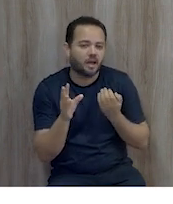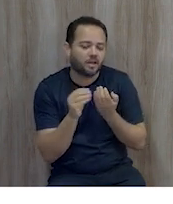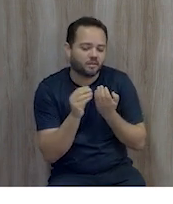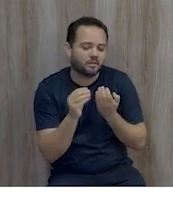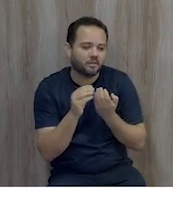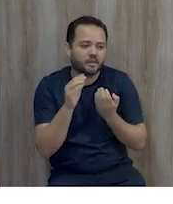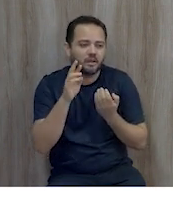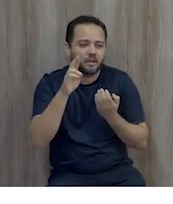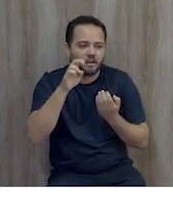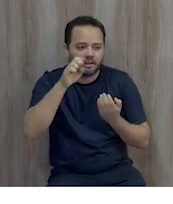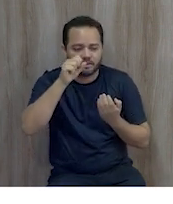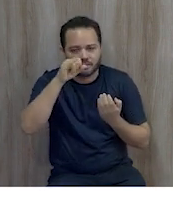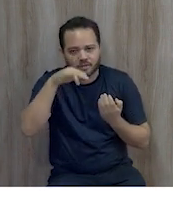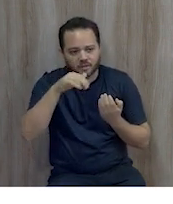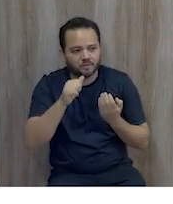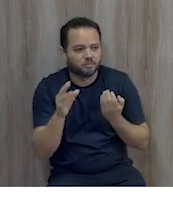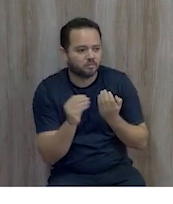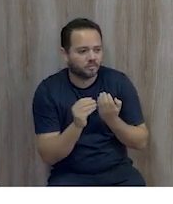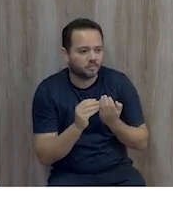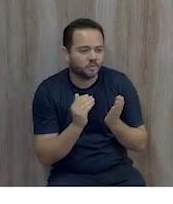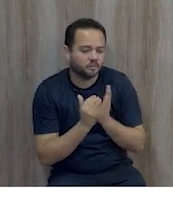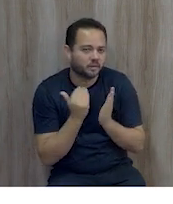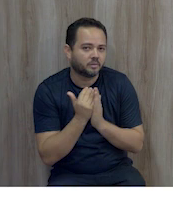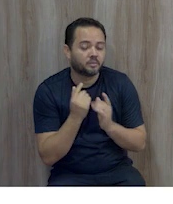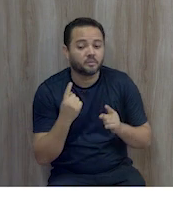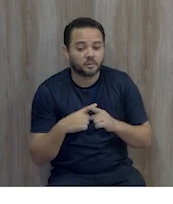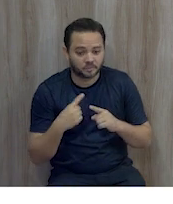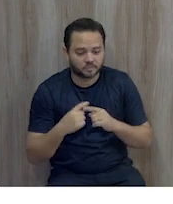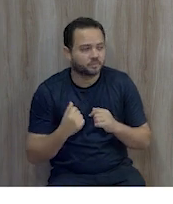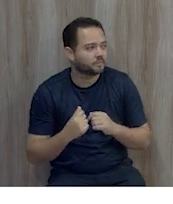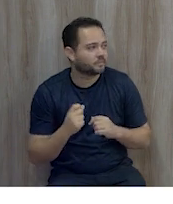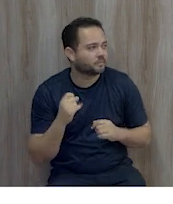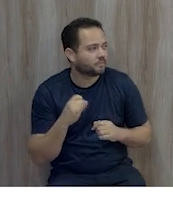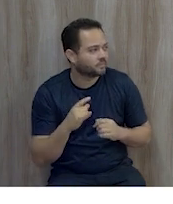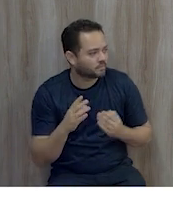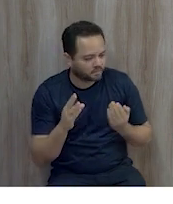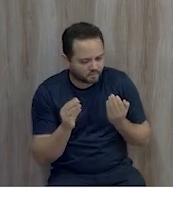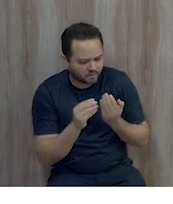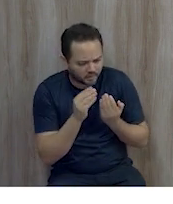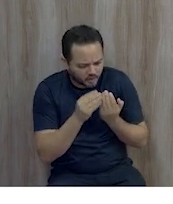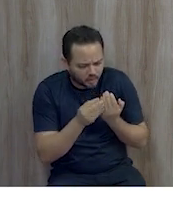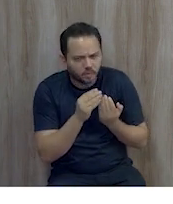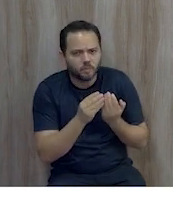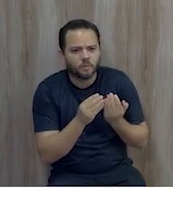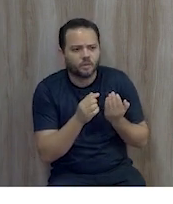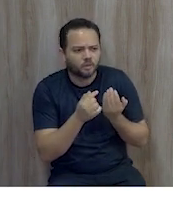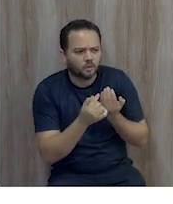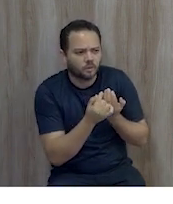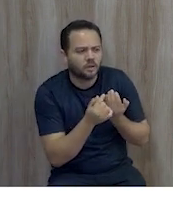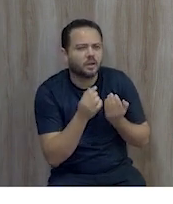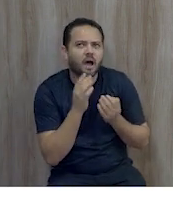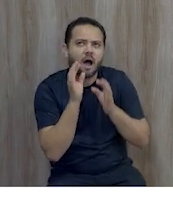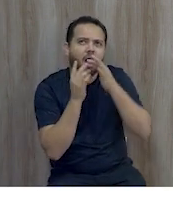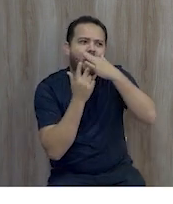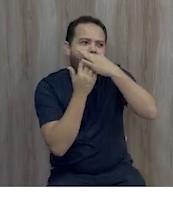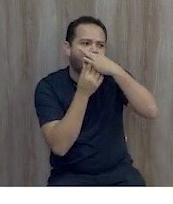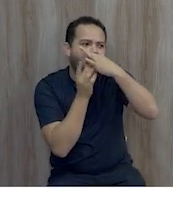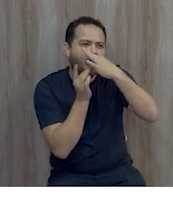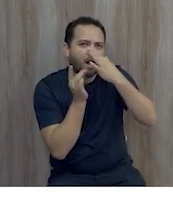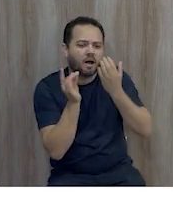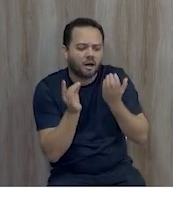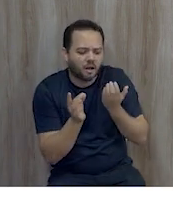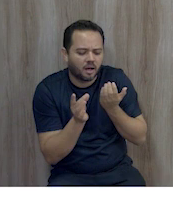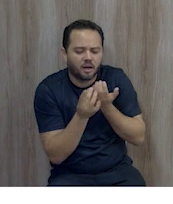material restaurador, porque dificilmente a gente vai conseguir, mesmo colocando um enxerto de tecido conjuntivo, na